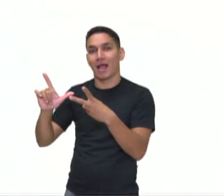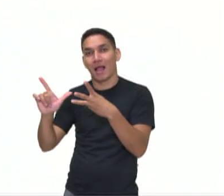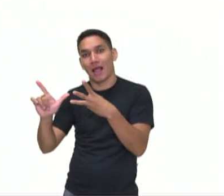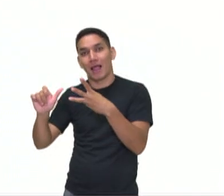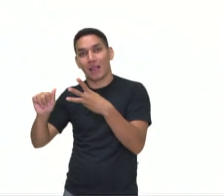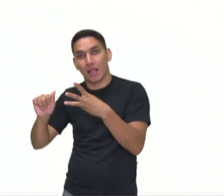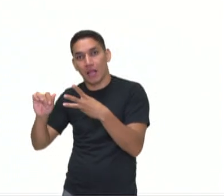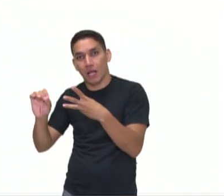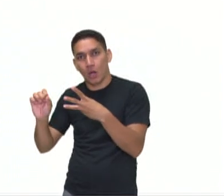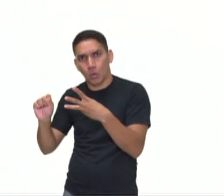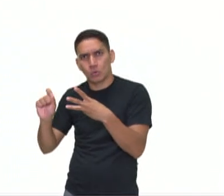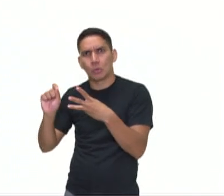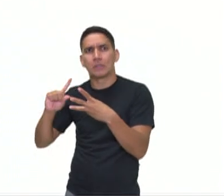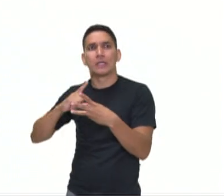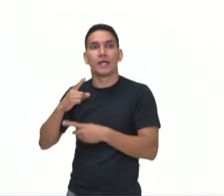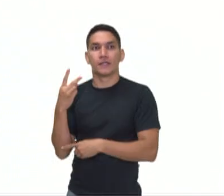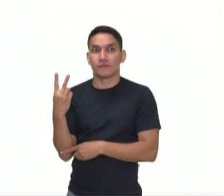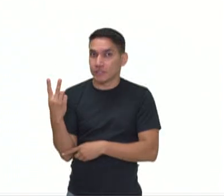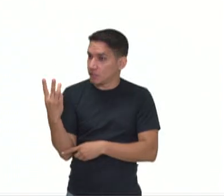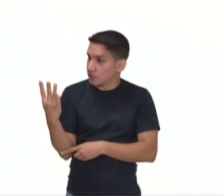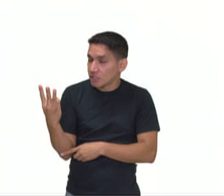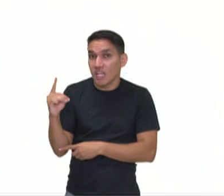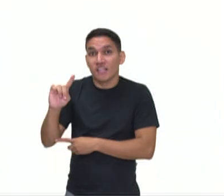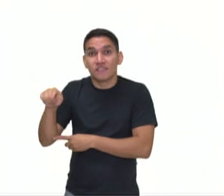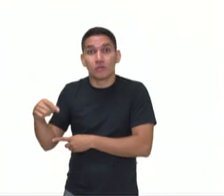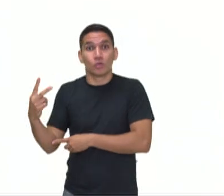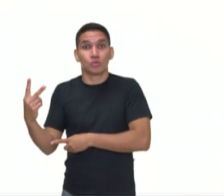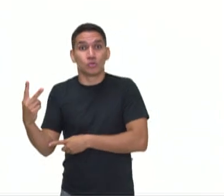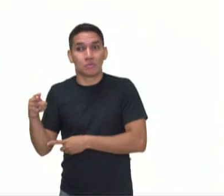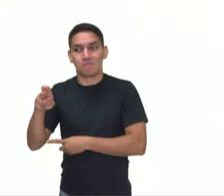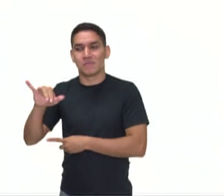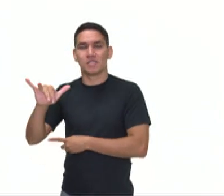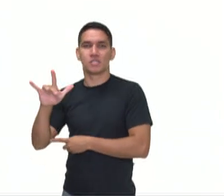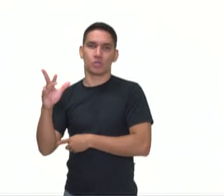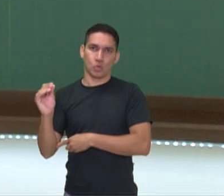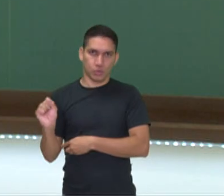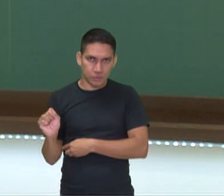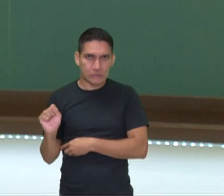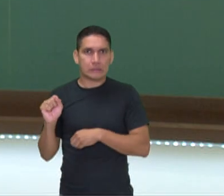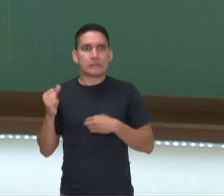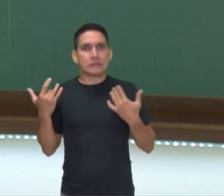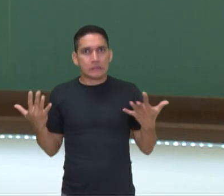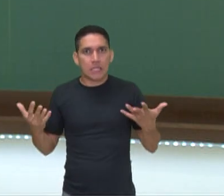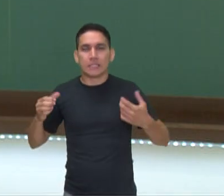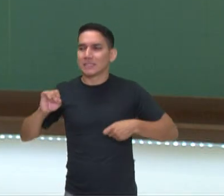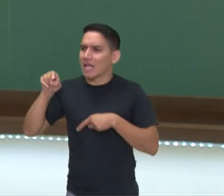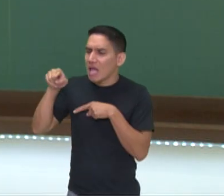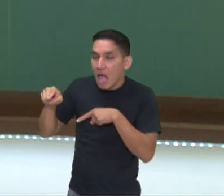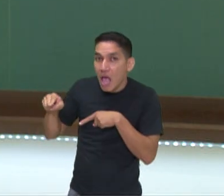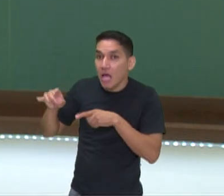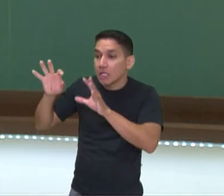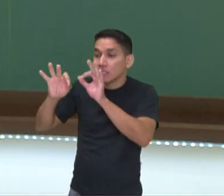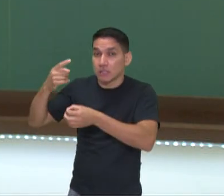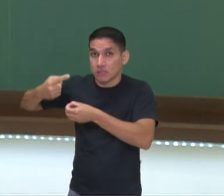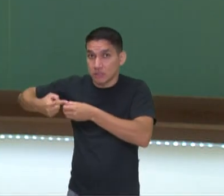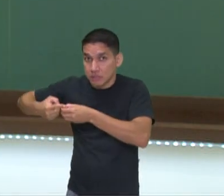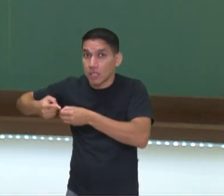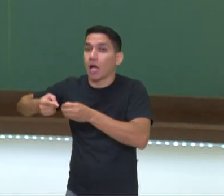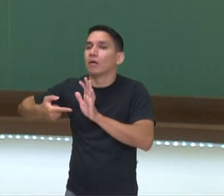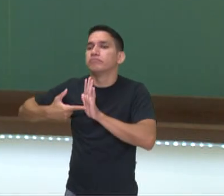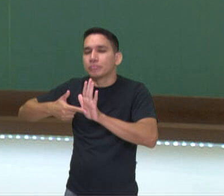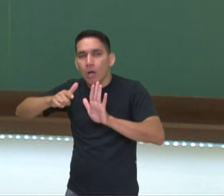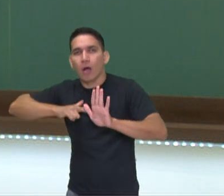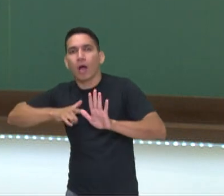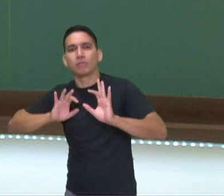de 23,2 milhões. E se estas cidades apresentam planejamento urbano e